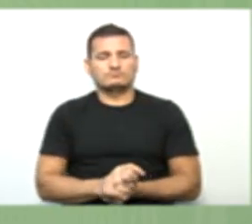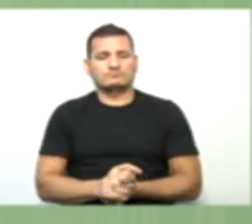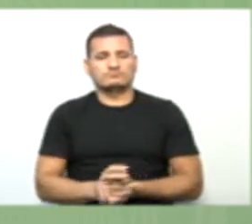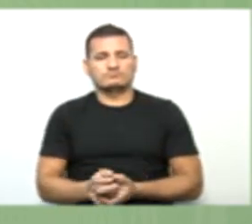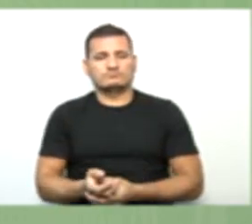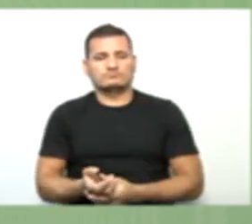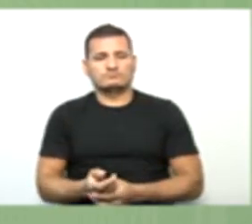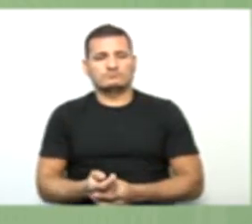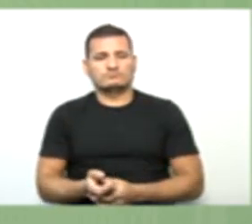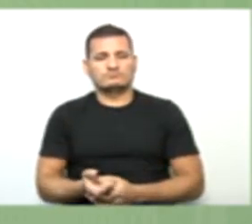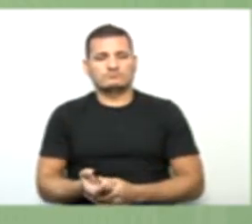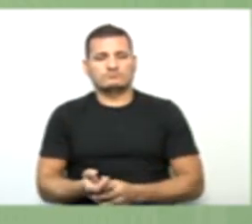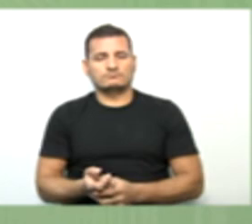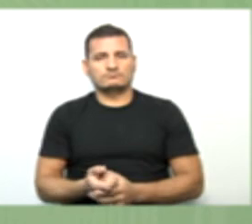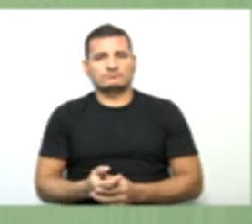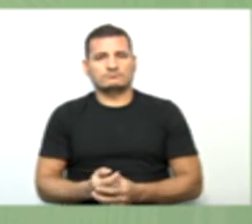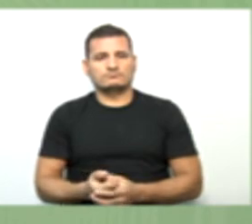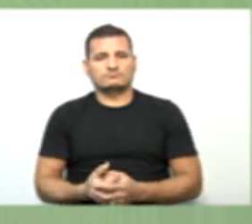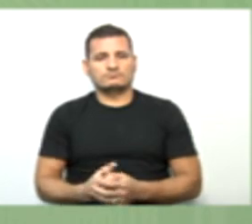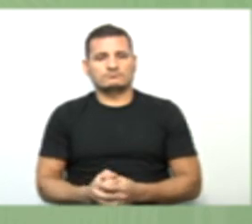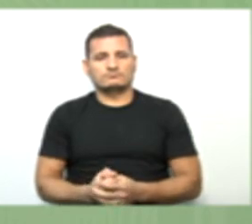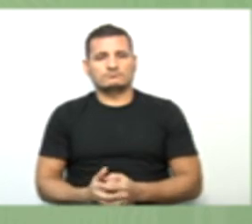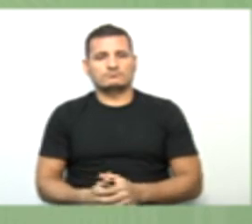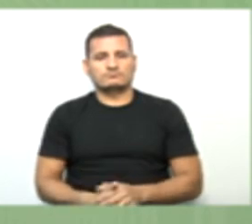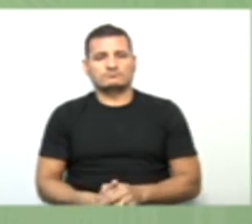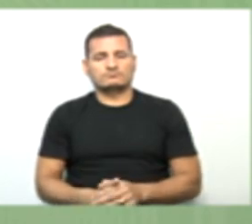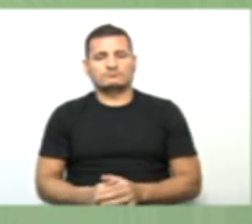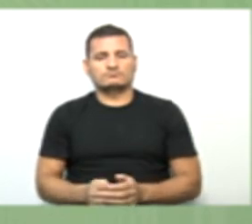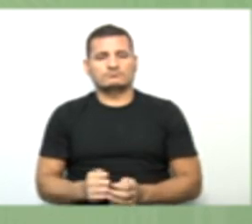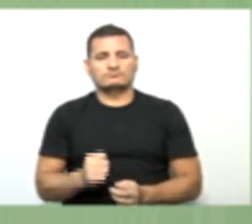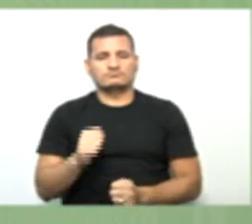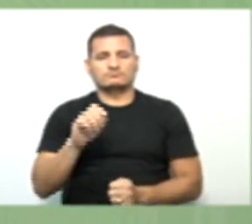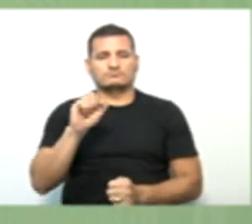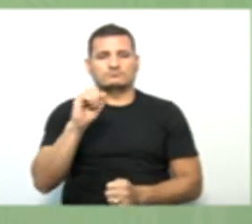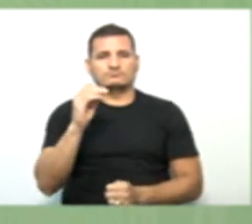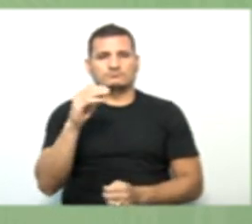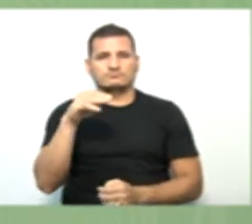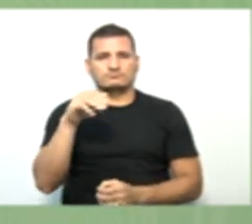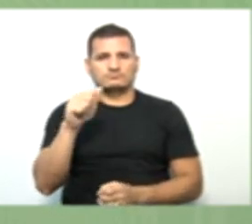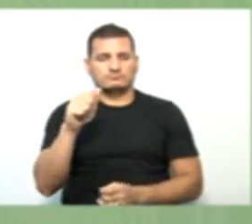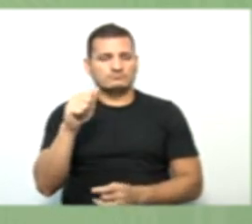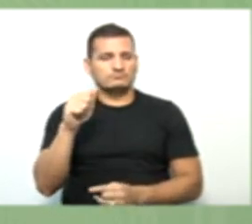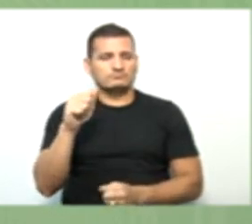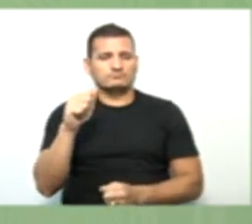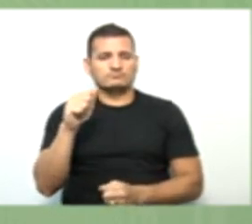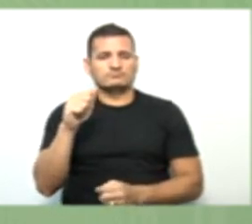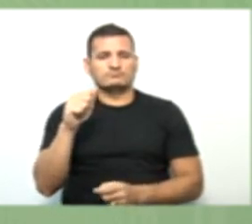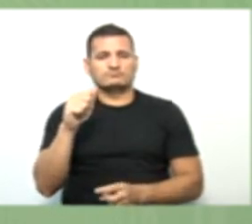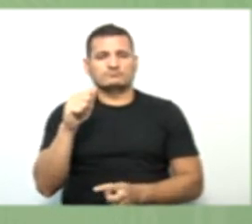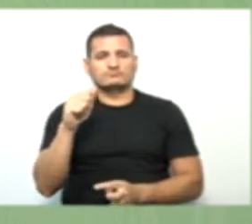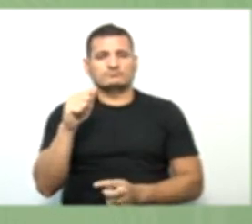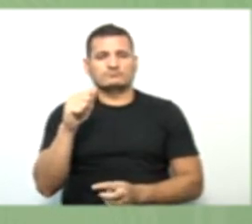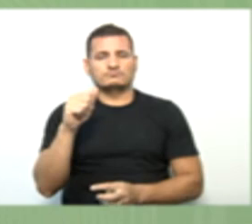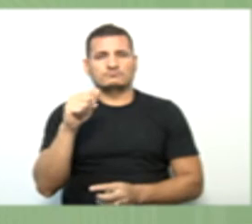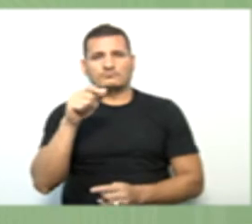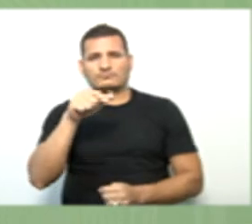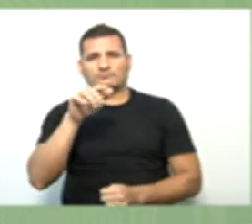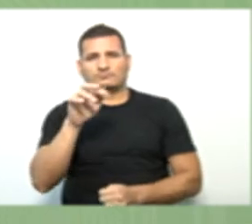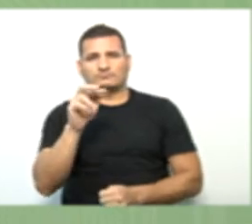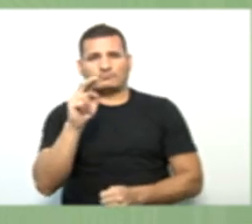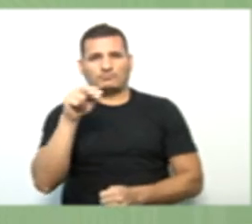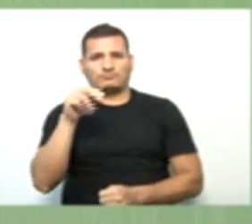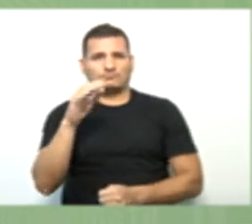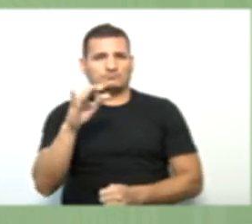def, aí nós temos soma, que é o nome que foi dado para essa função, e essa função tem